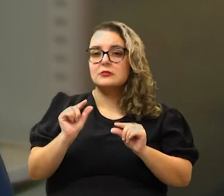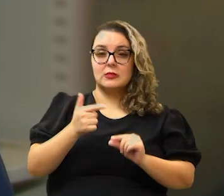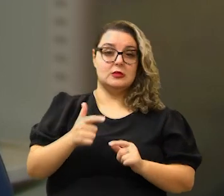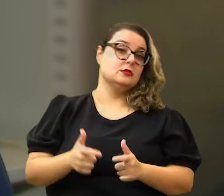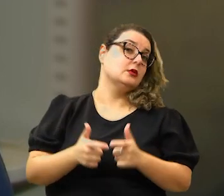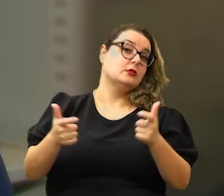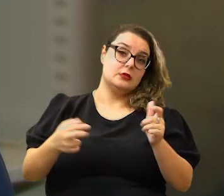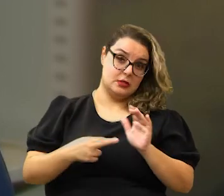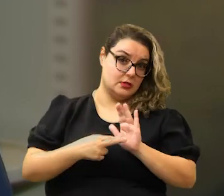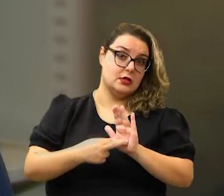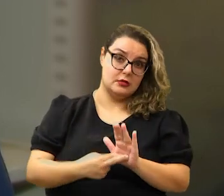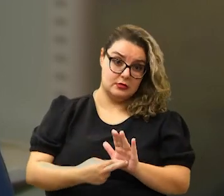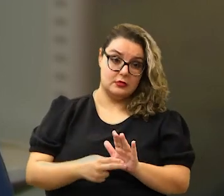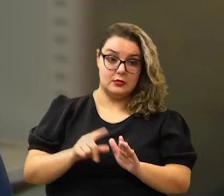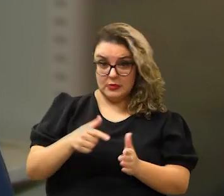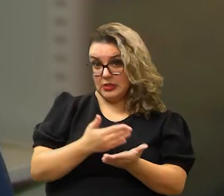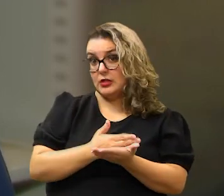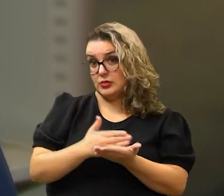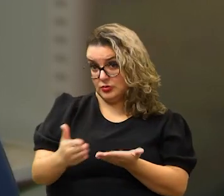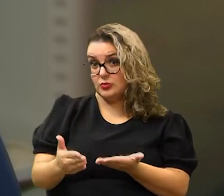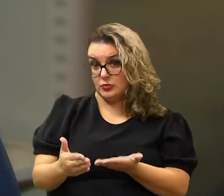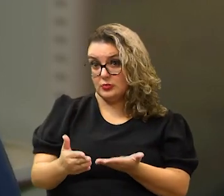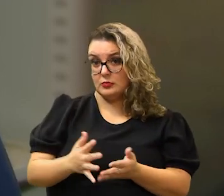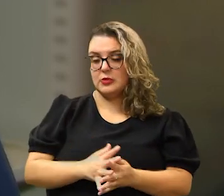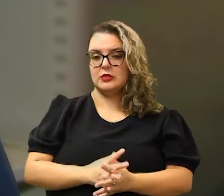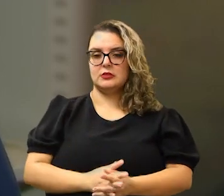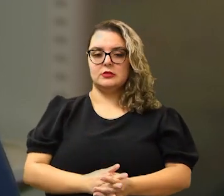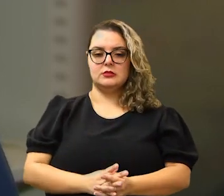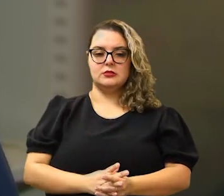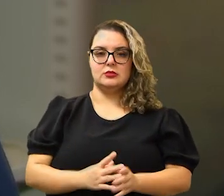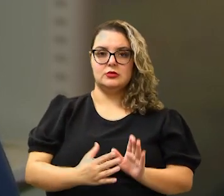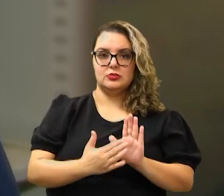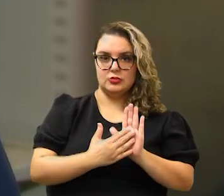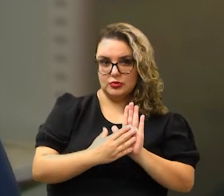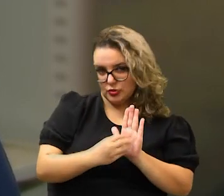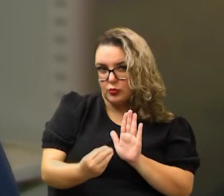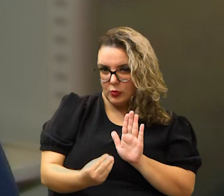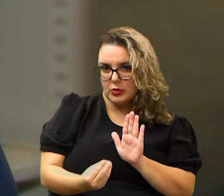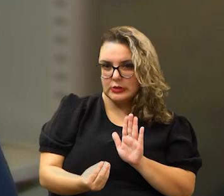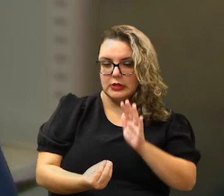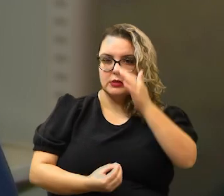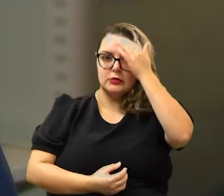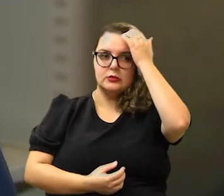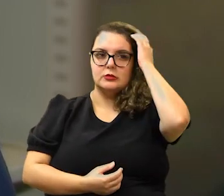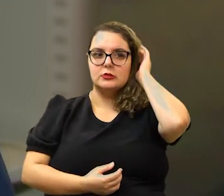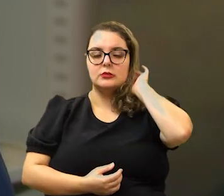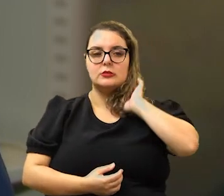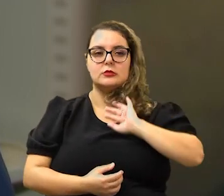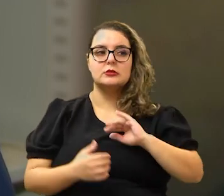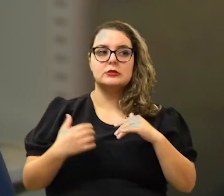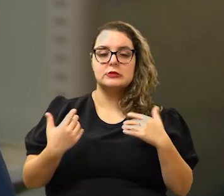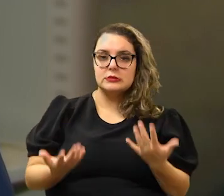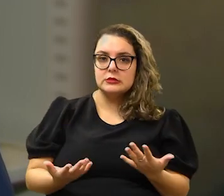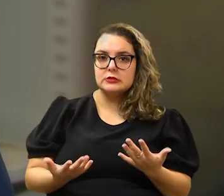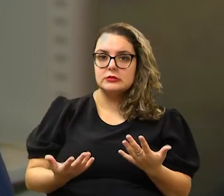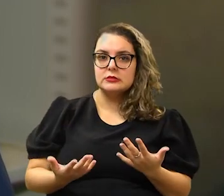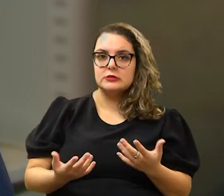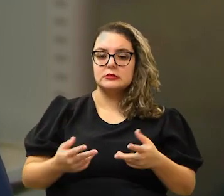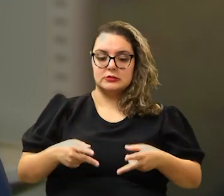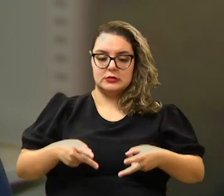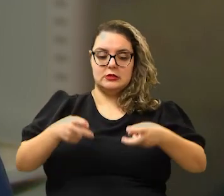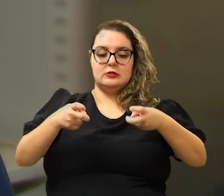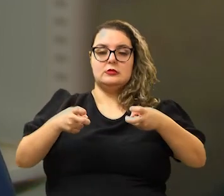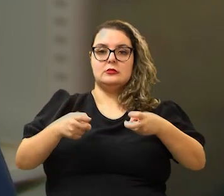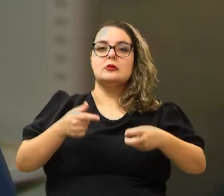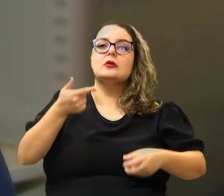de documentos. Por exemplo, quando a gente já tem o legislativo mais organizado, a Câmara começa a ter um pouco mais esse papel de